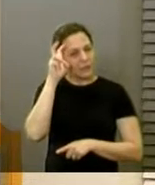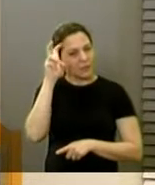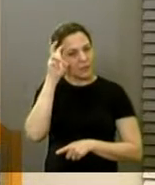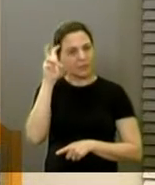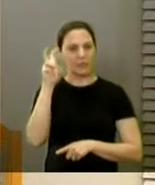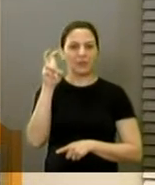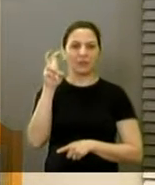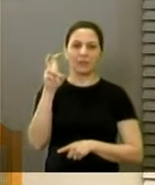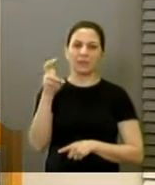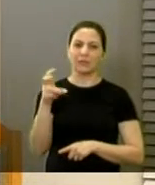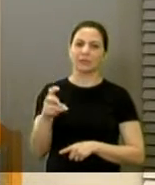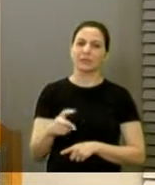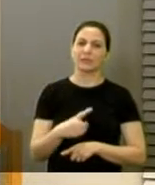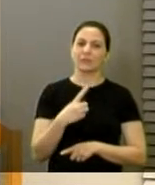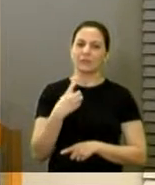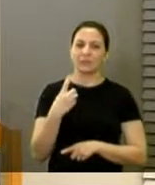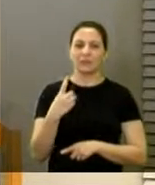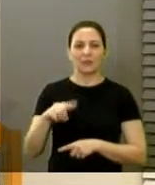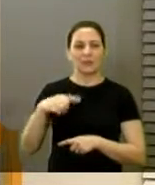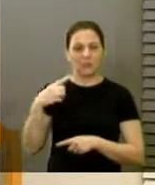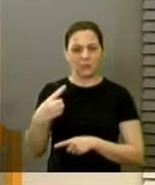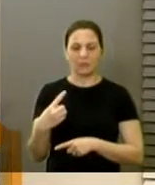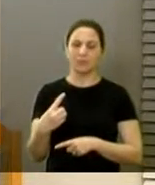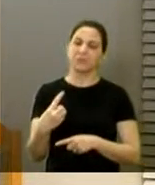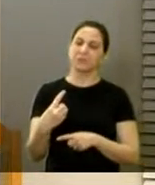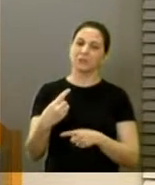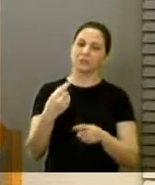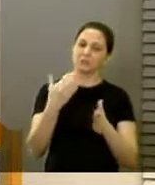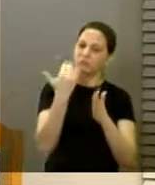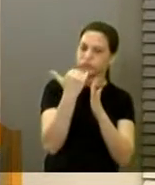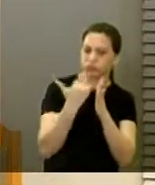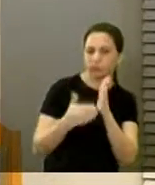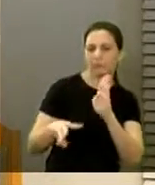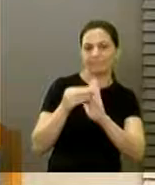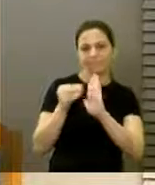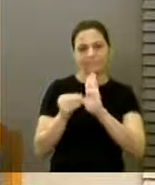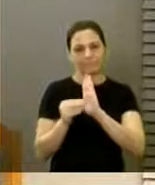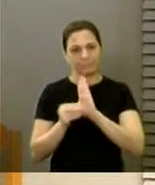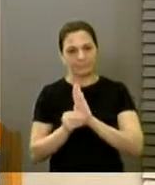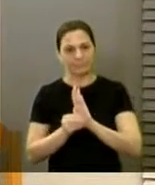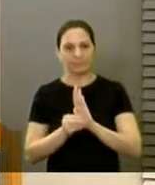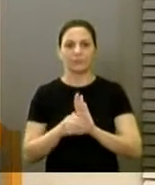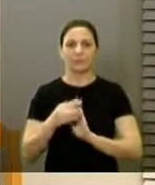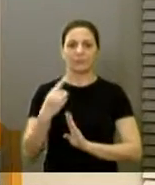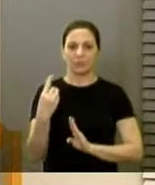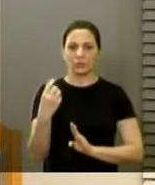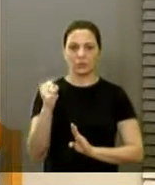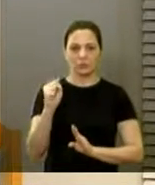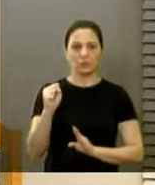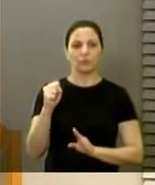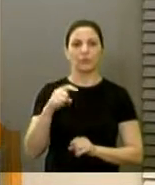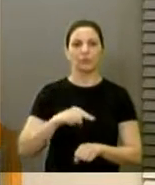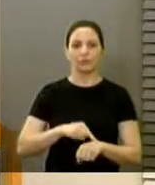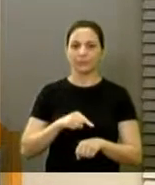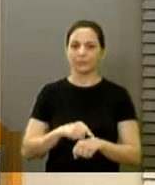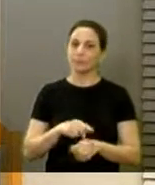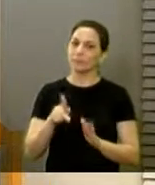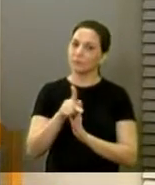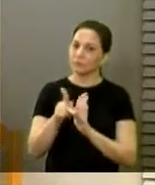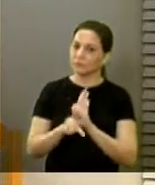ea 20 e dia 21 a partir das 18 horas ea questão do projeto da vereadora